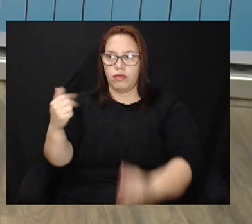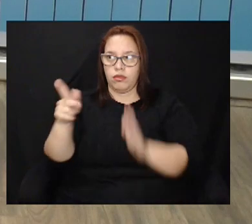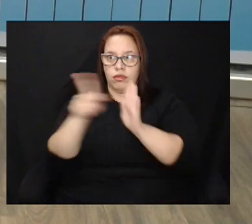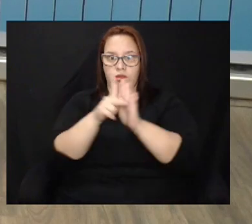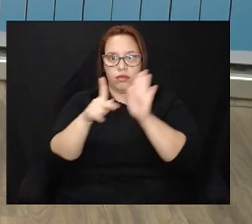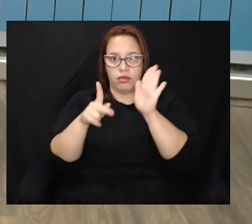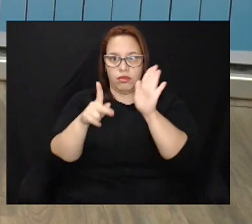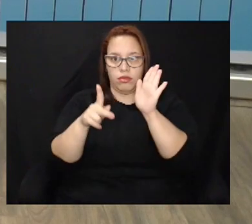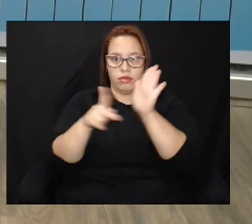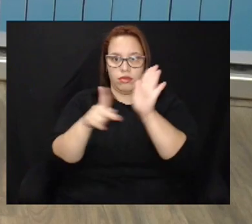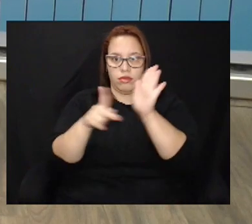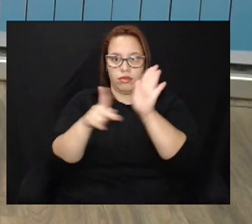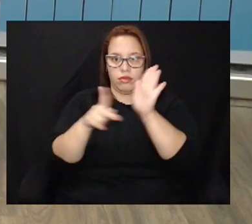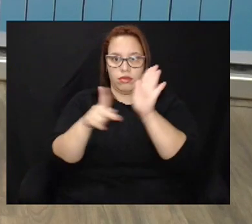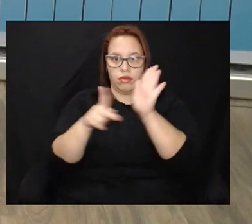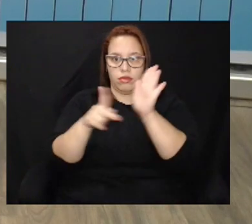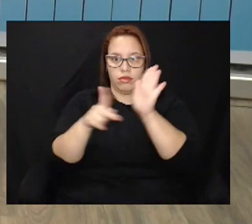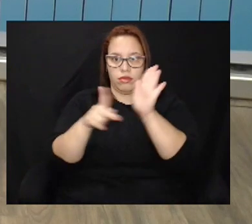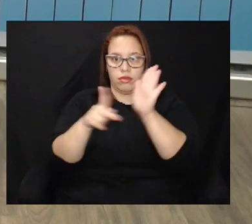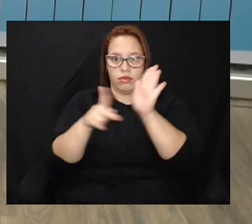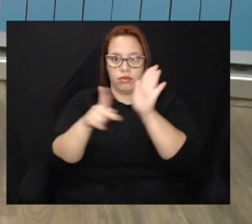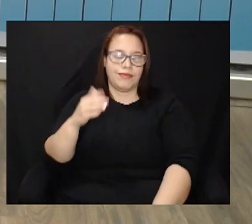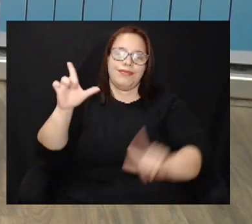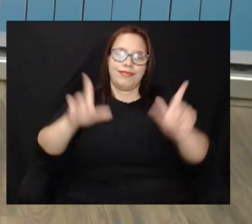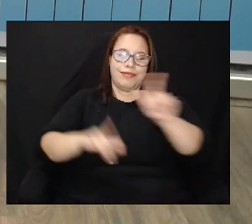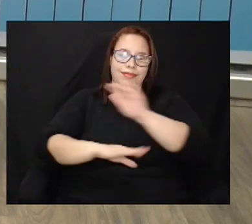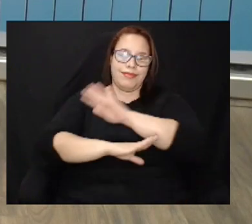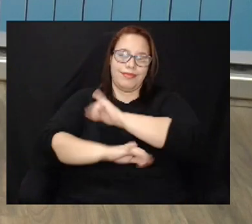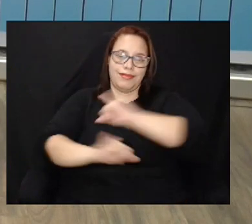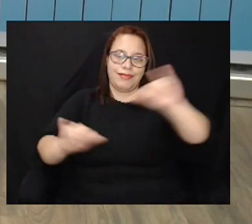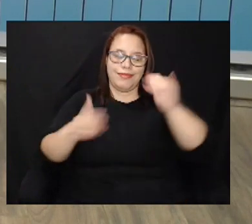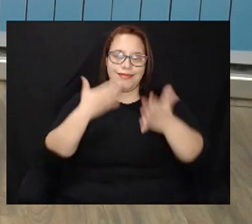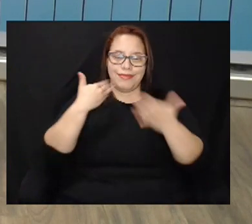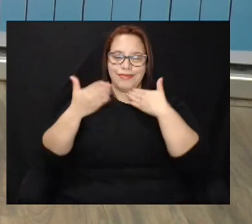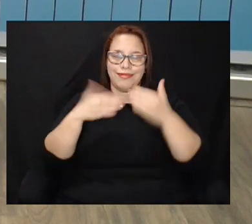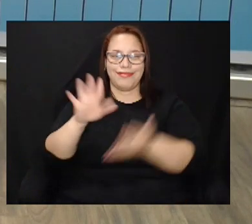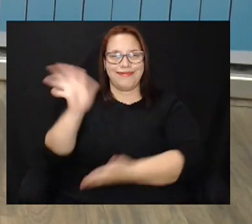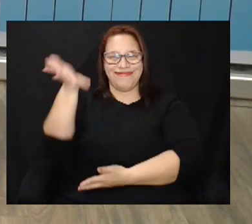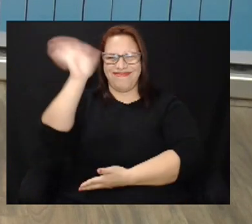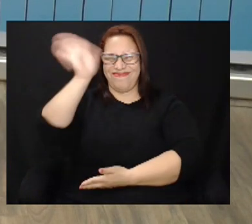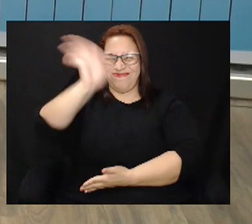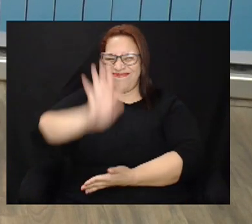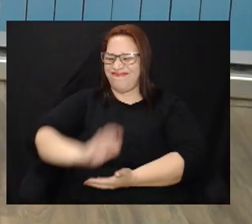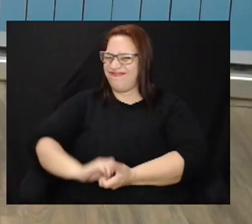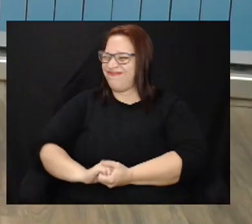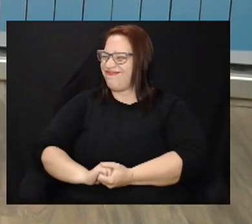E amanhã no Jornal Câmara Notícia a gente conta tudo para você. Até lá. Tchau, tchau.